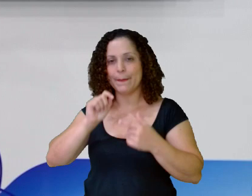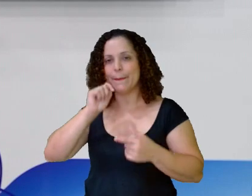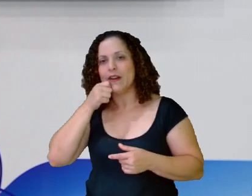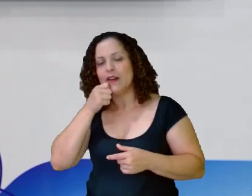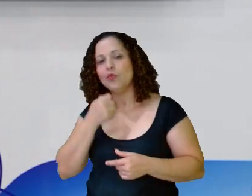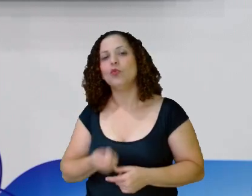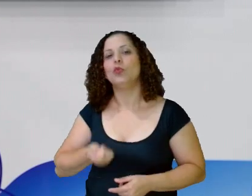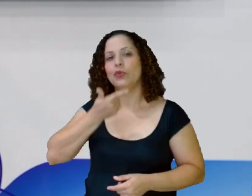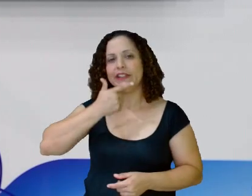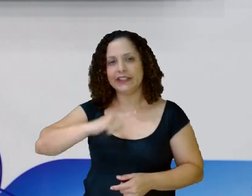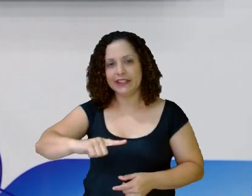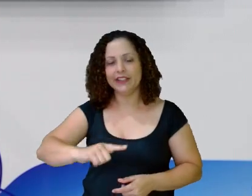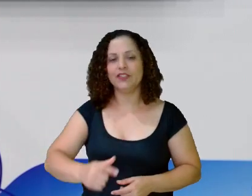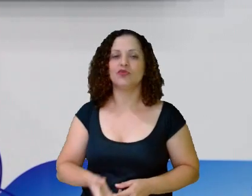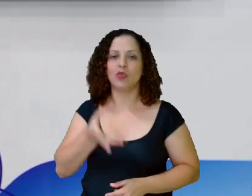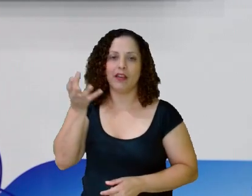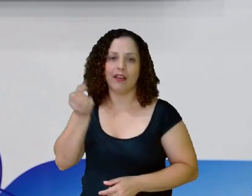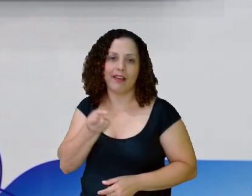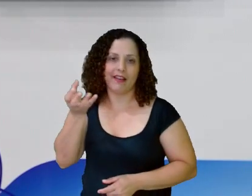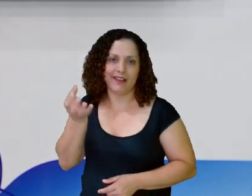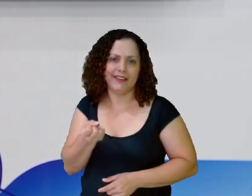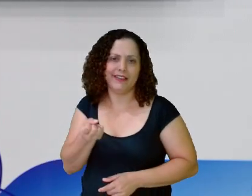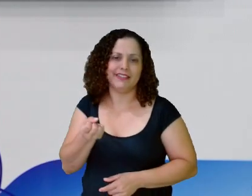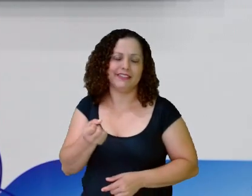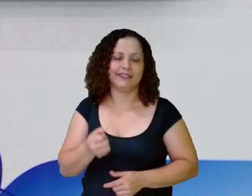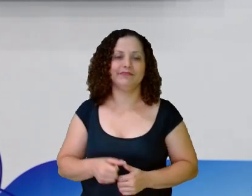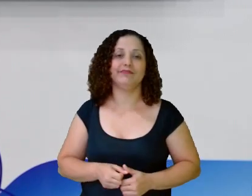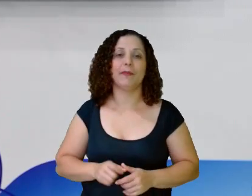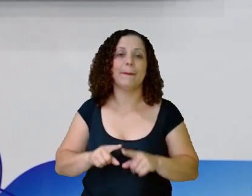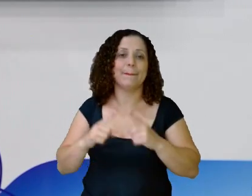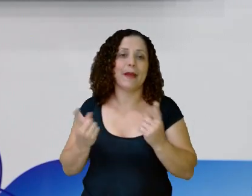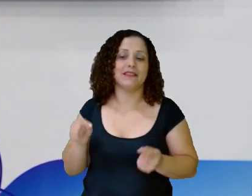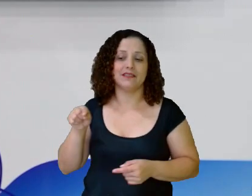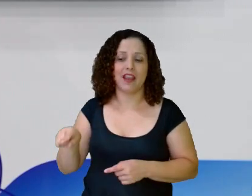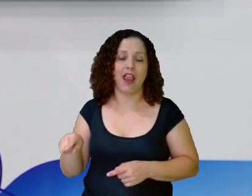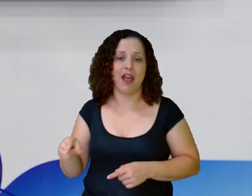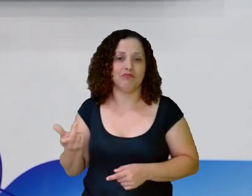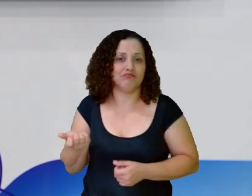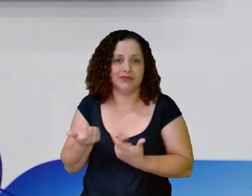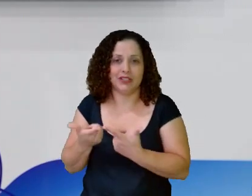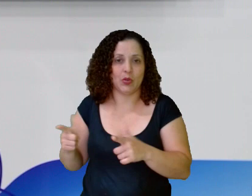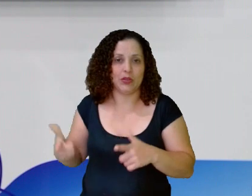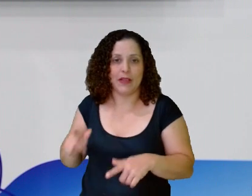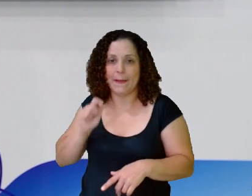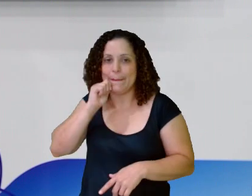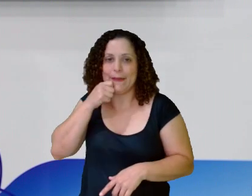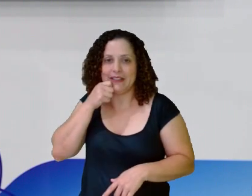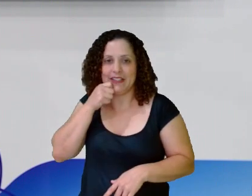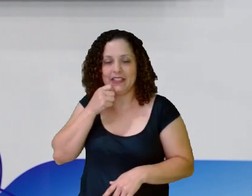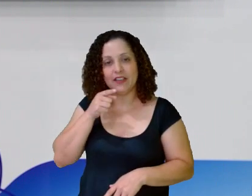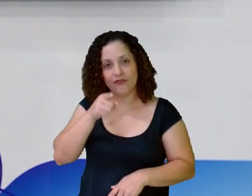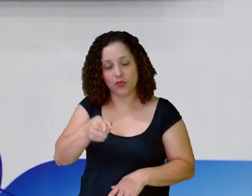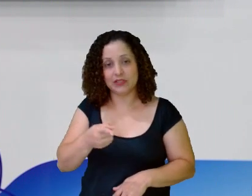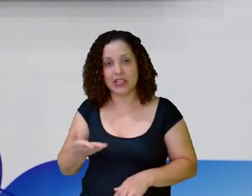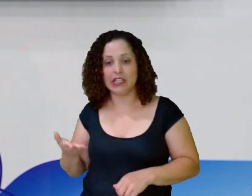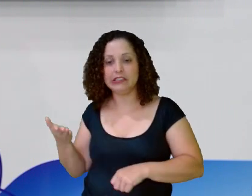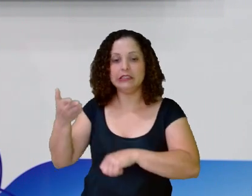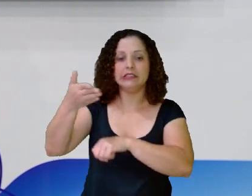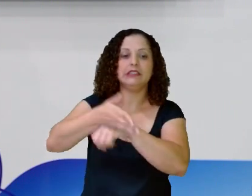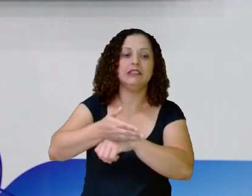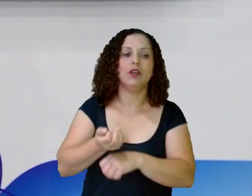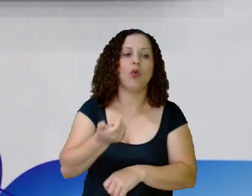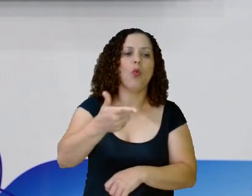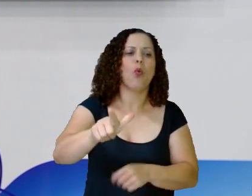vai comprar um queijo, vai comprar um leite. E aí, se não tivesse essa padaria próxima aí do seu bairro, com certeza você teria que se direcionar para